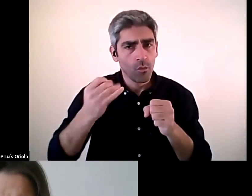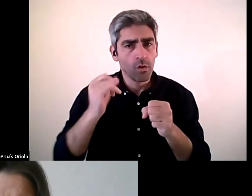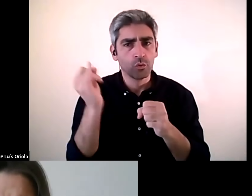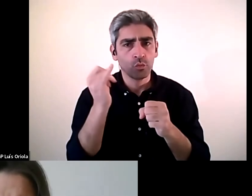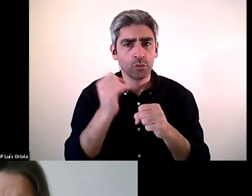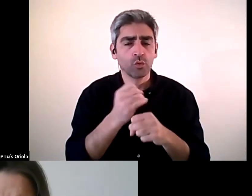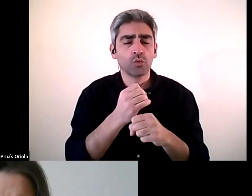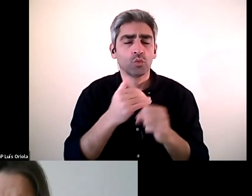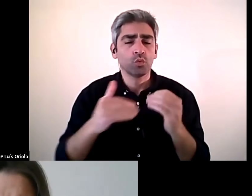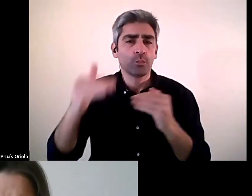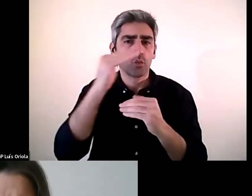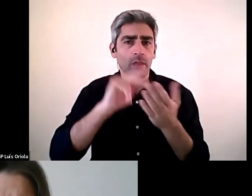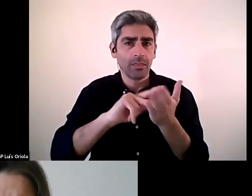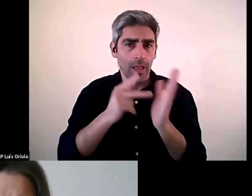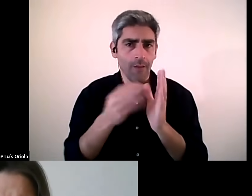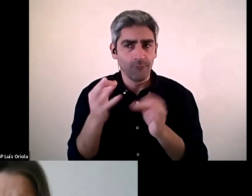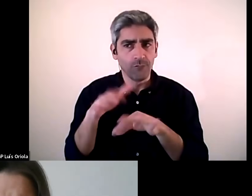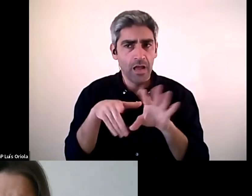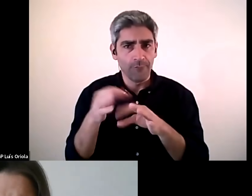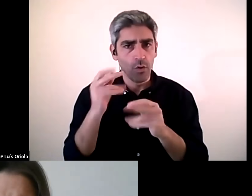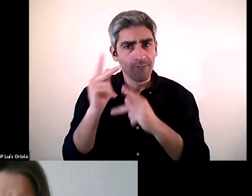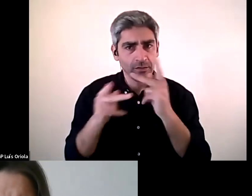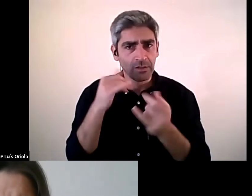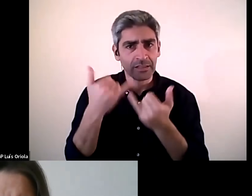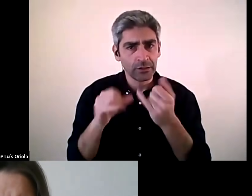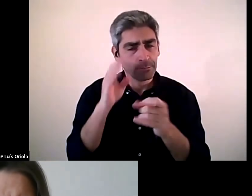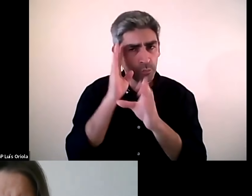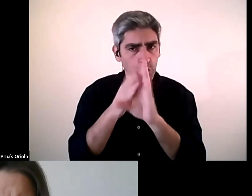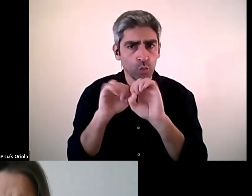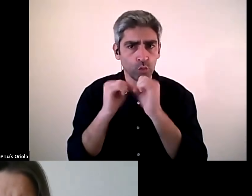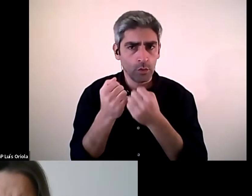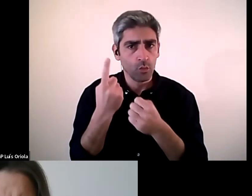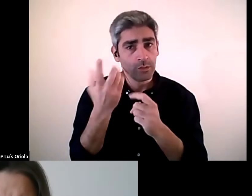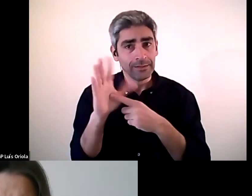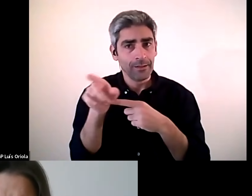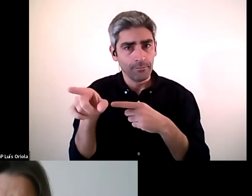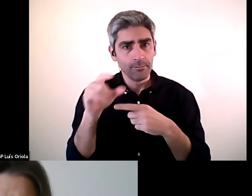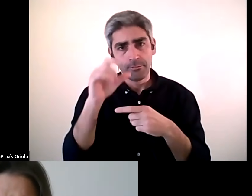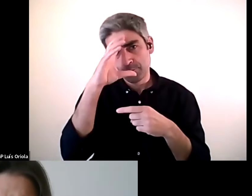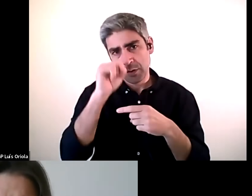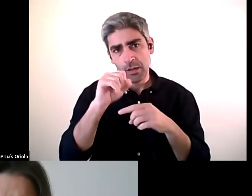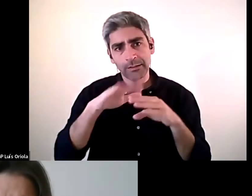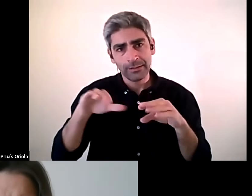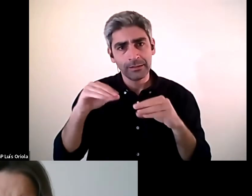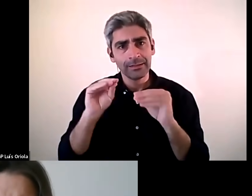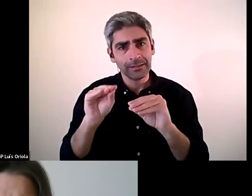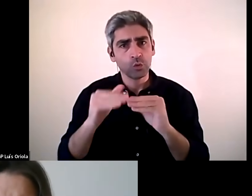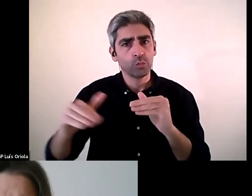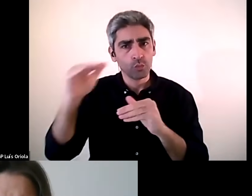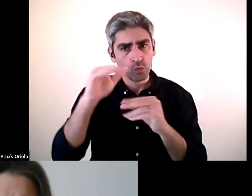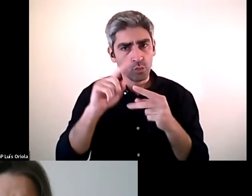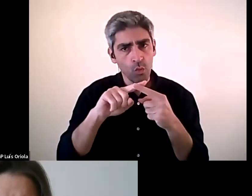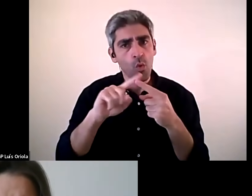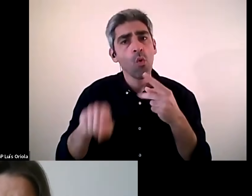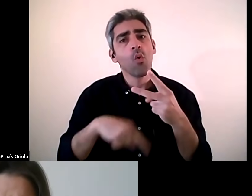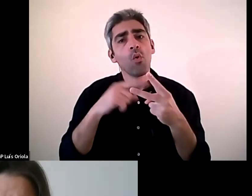Superior Técnico, onde foi feita a avaliação dos riscos psicossociais, portanto um exemplo ao nível do Ministério da Ciência e Ensino Superior. Um outro exemplo,